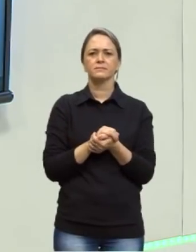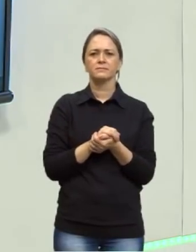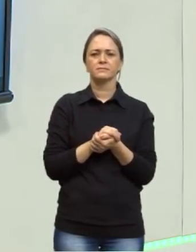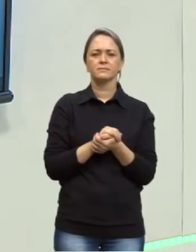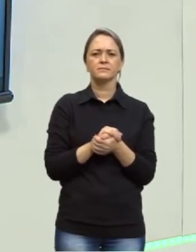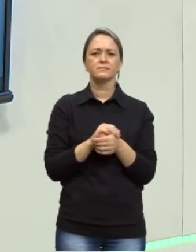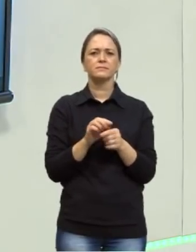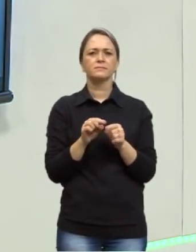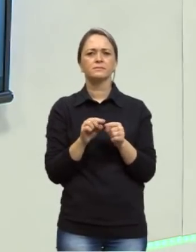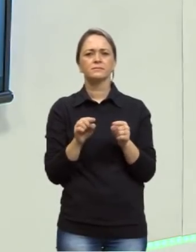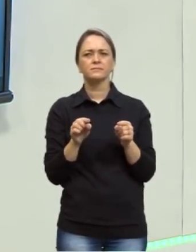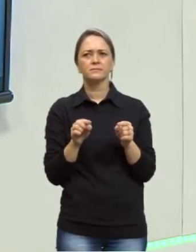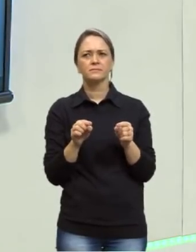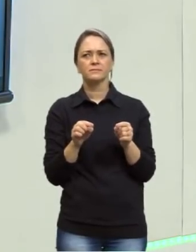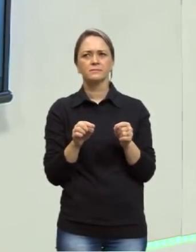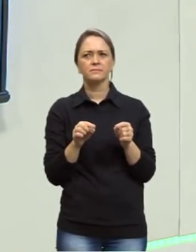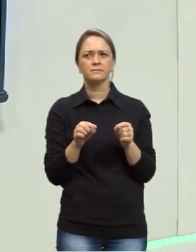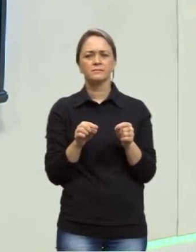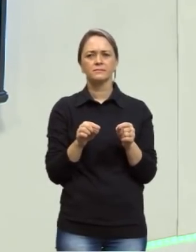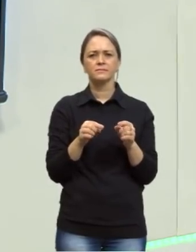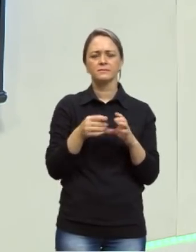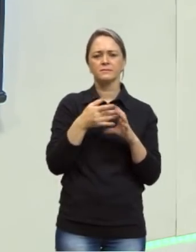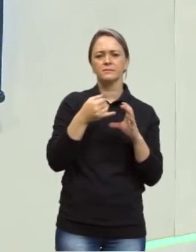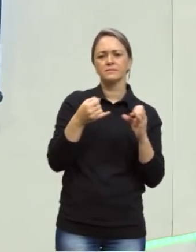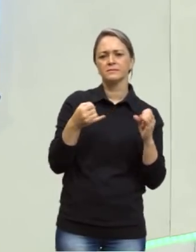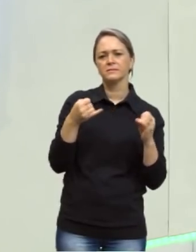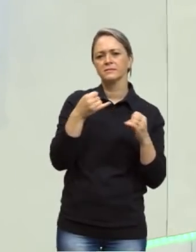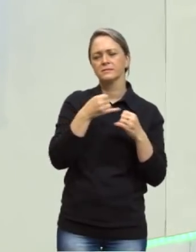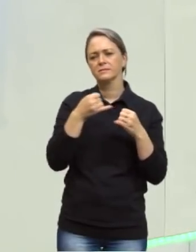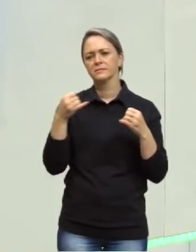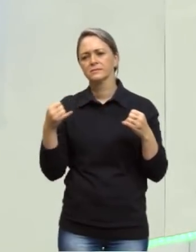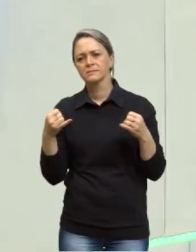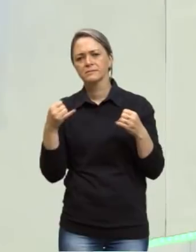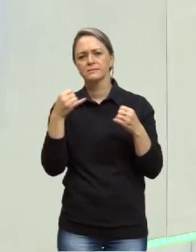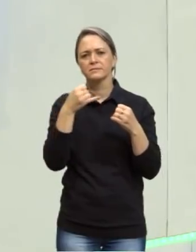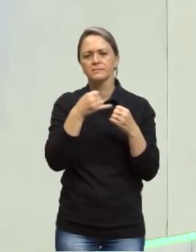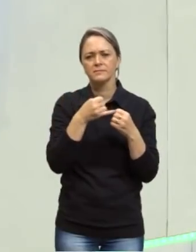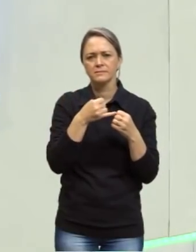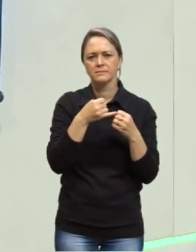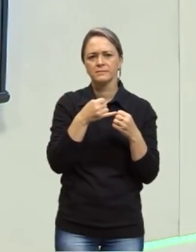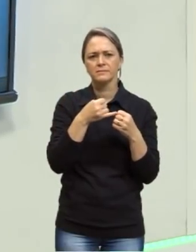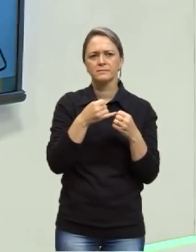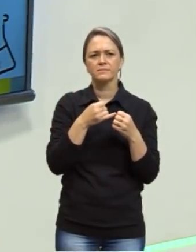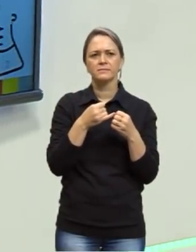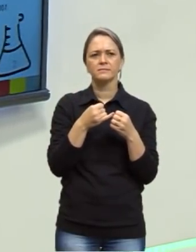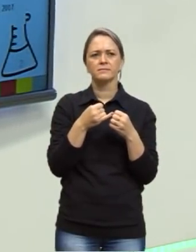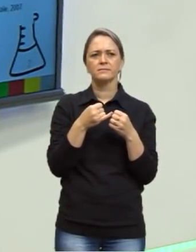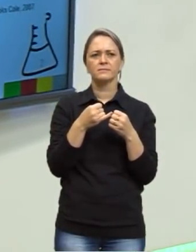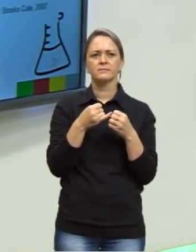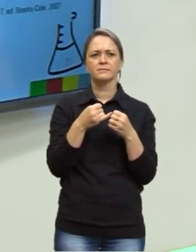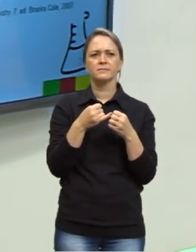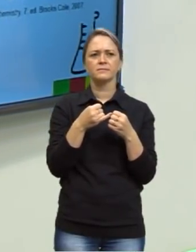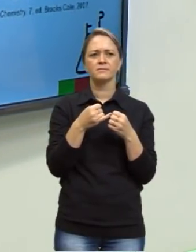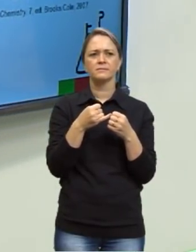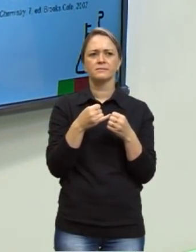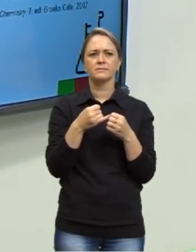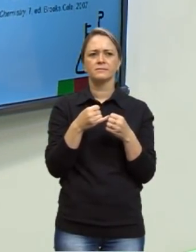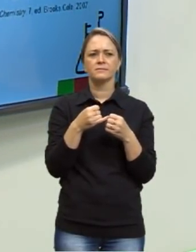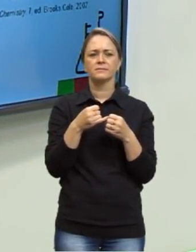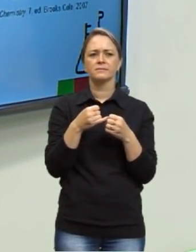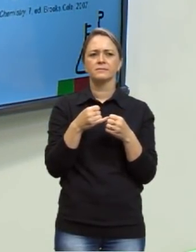é mas com caráter iônico porque ela tem um caráter de diferença de